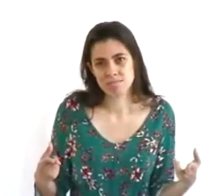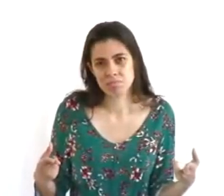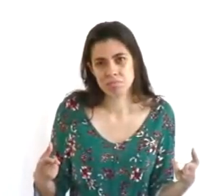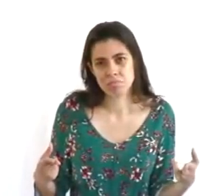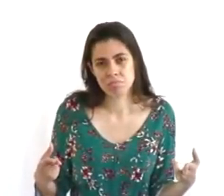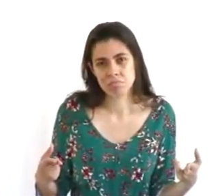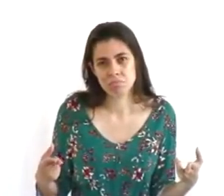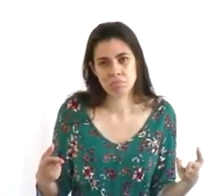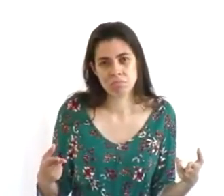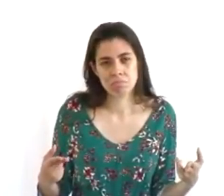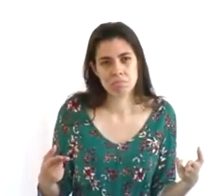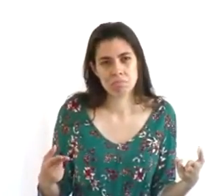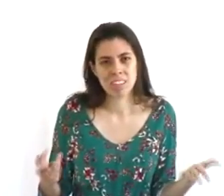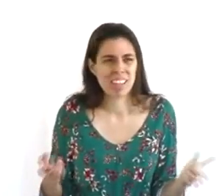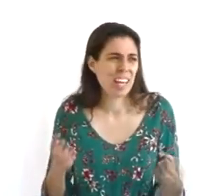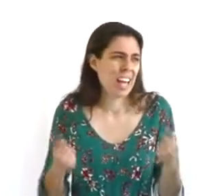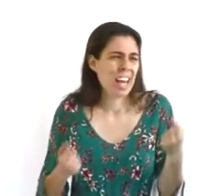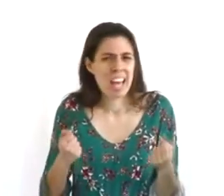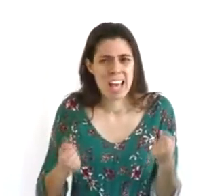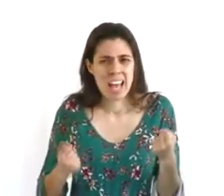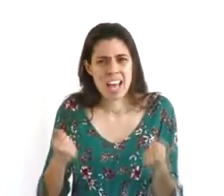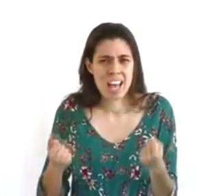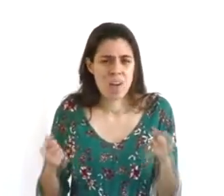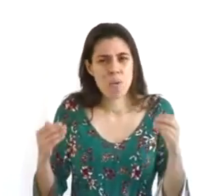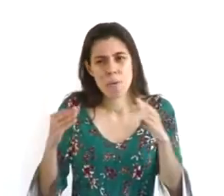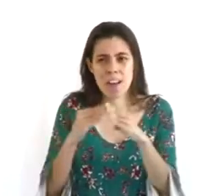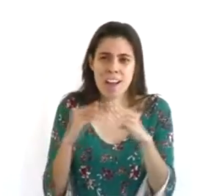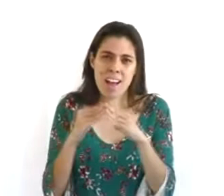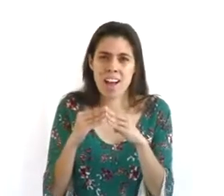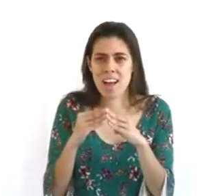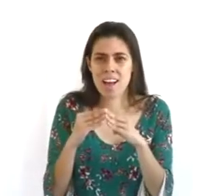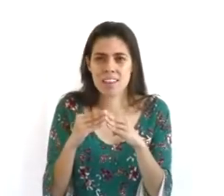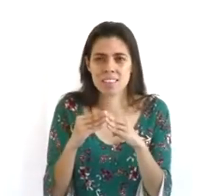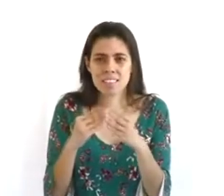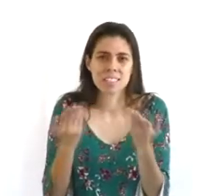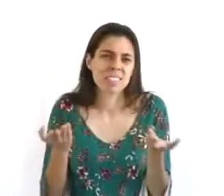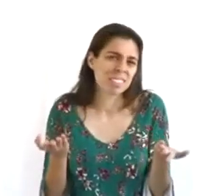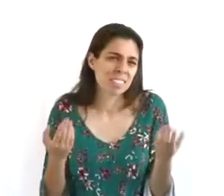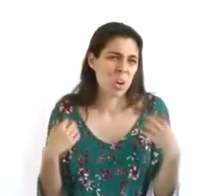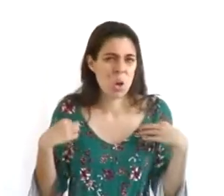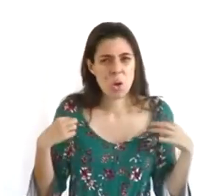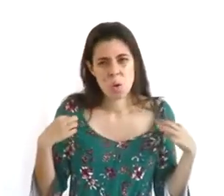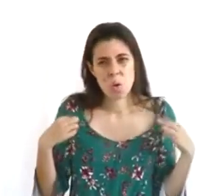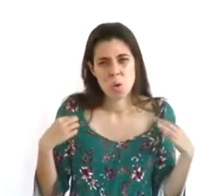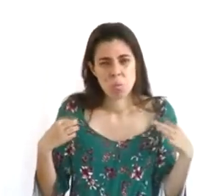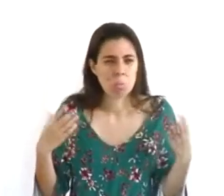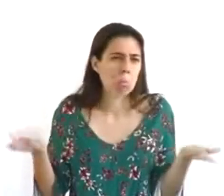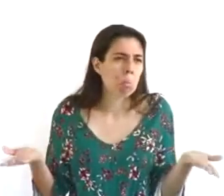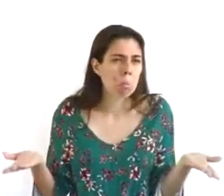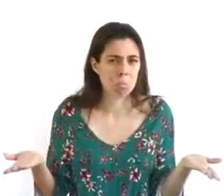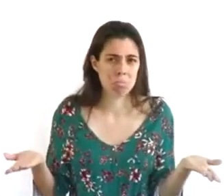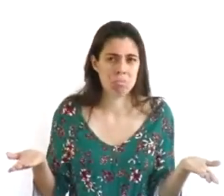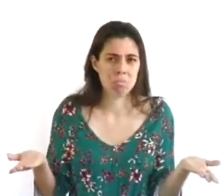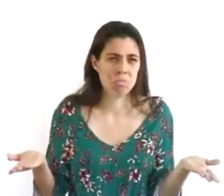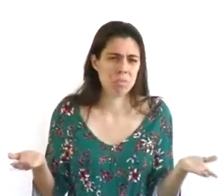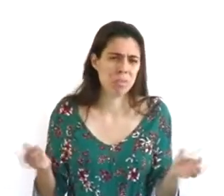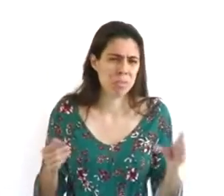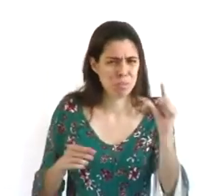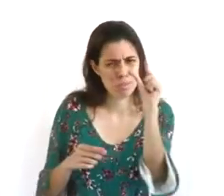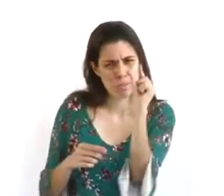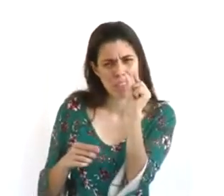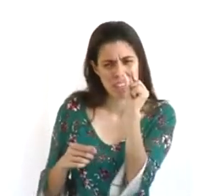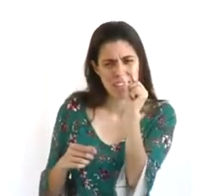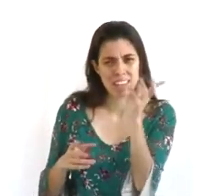teremos oportunidade de agradecer. Devemos reconhecer, como foi lido pelo reverendo Robert, Salmo 103, bendize, ó minha